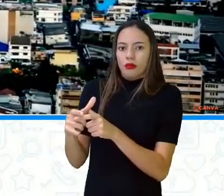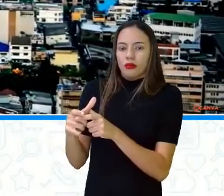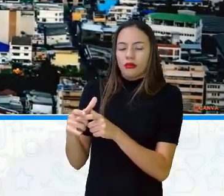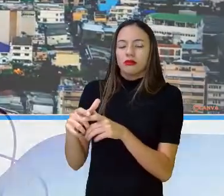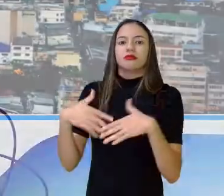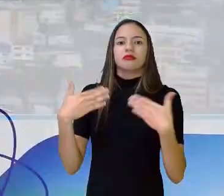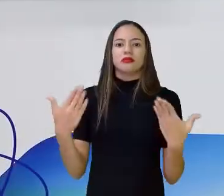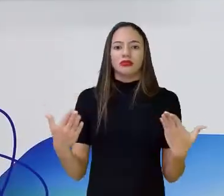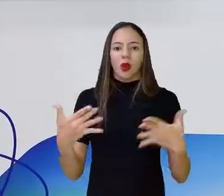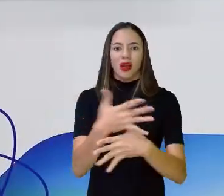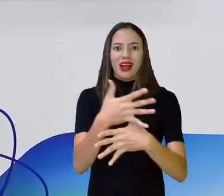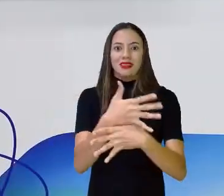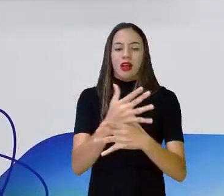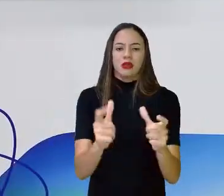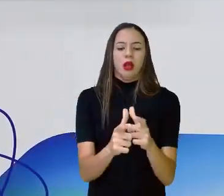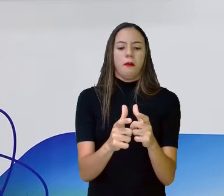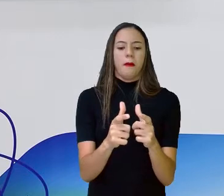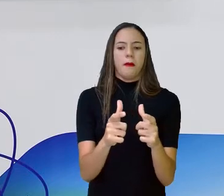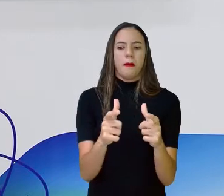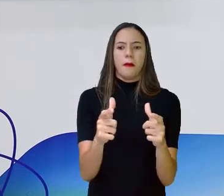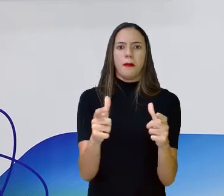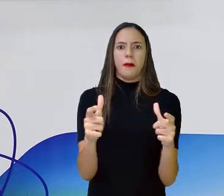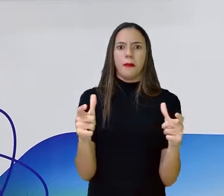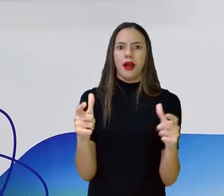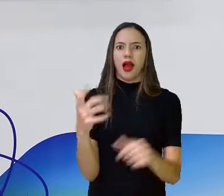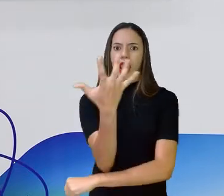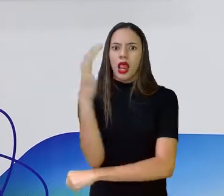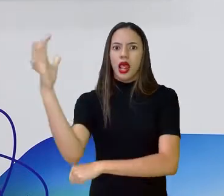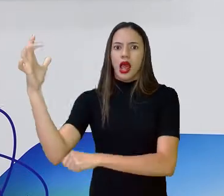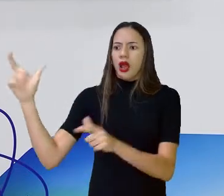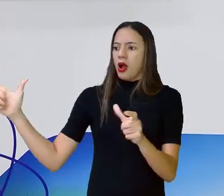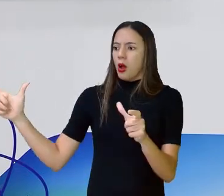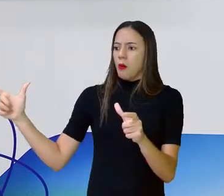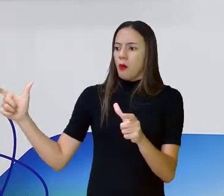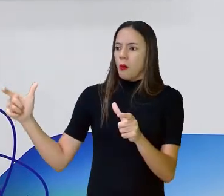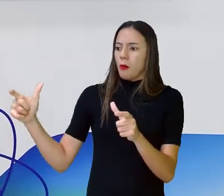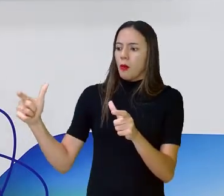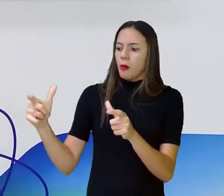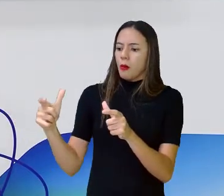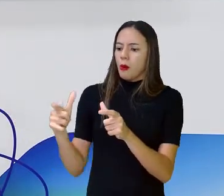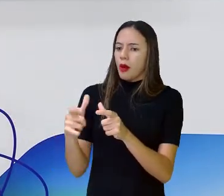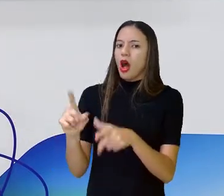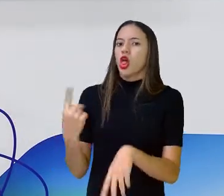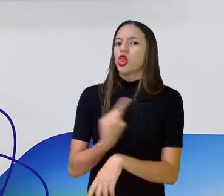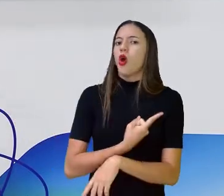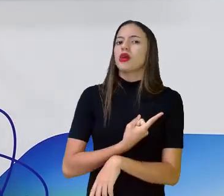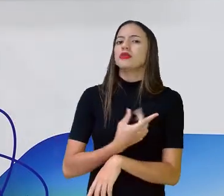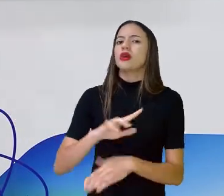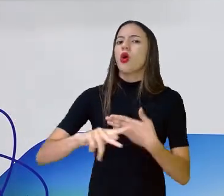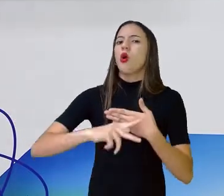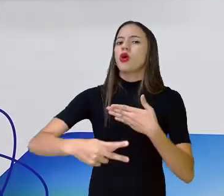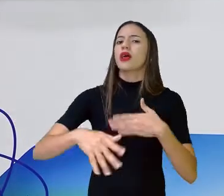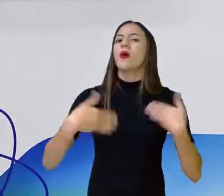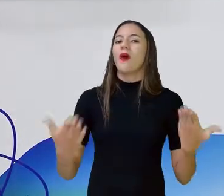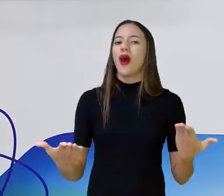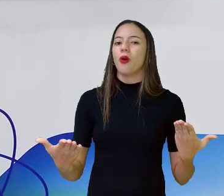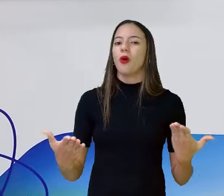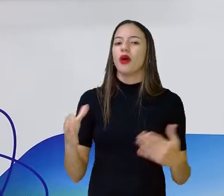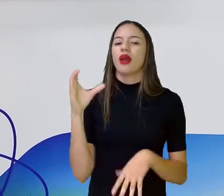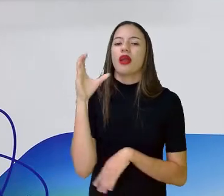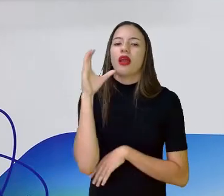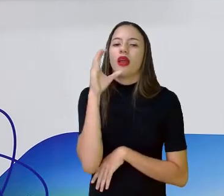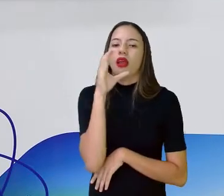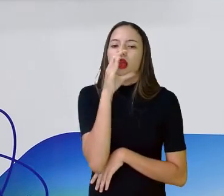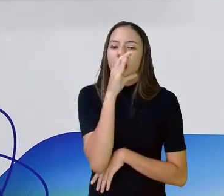quanto mais a cidade cresce, e quanto menos áreas verdes, a gente vai sentir, por exemplo, calor